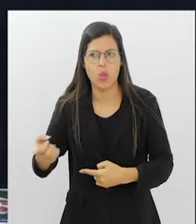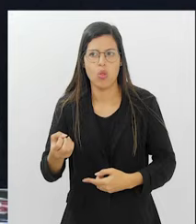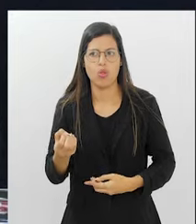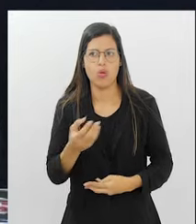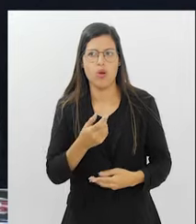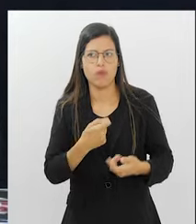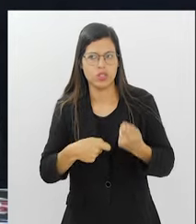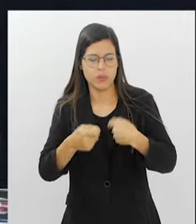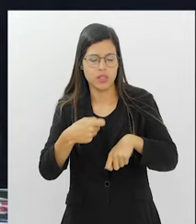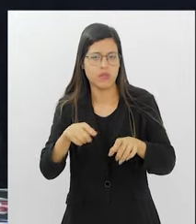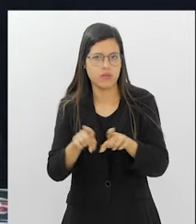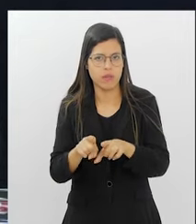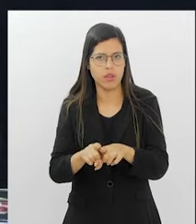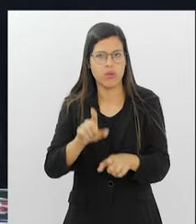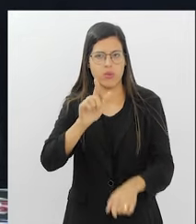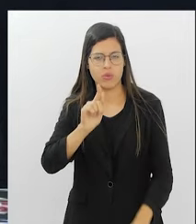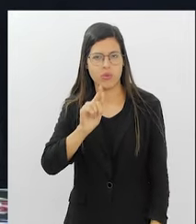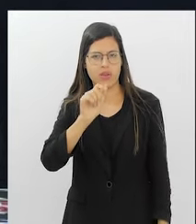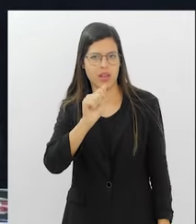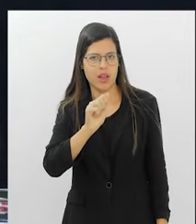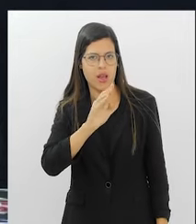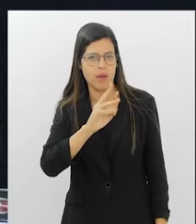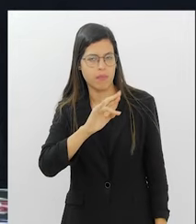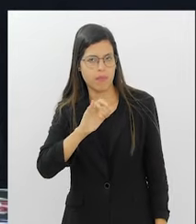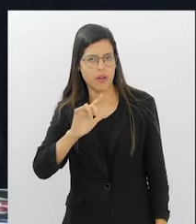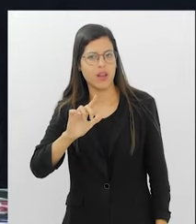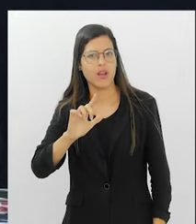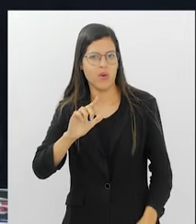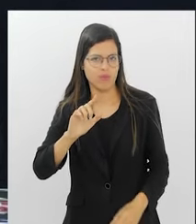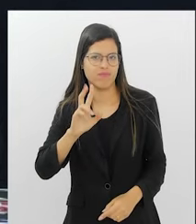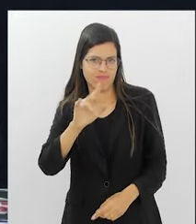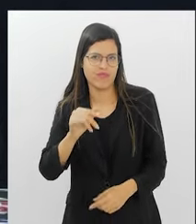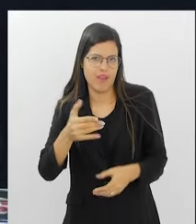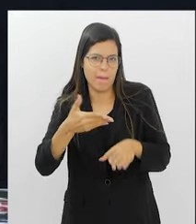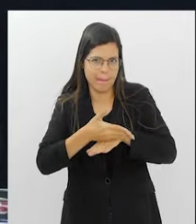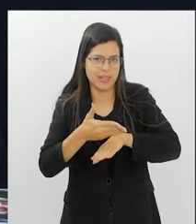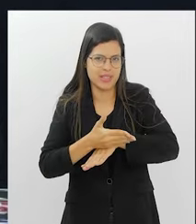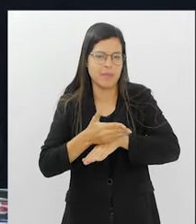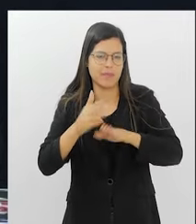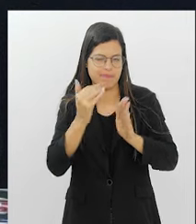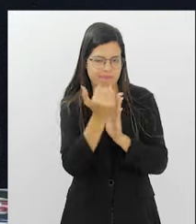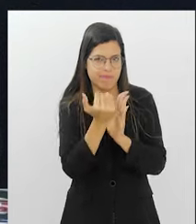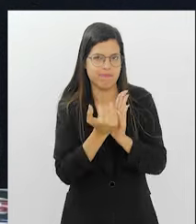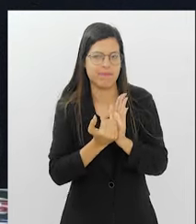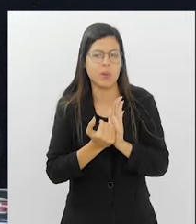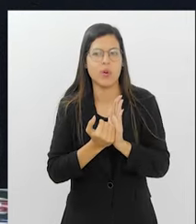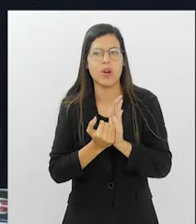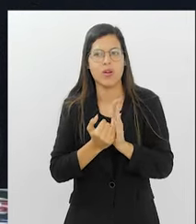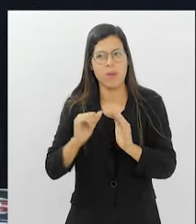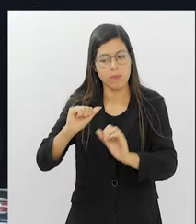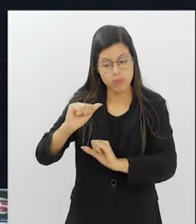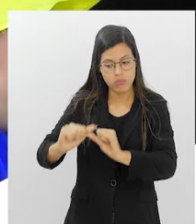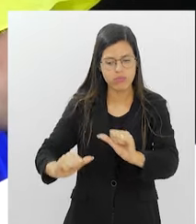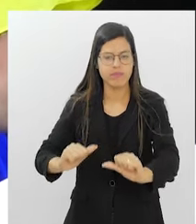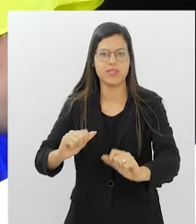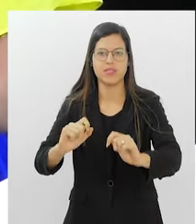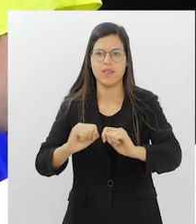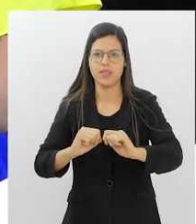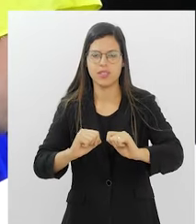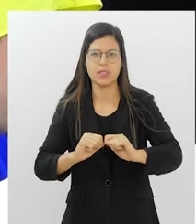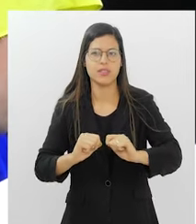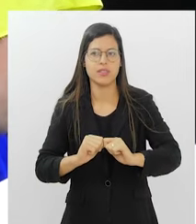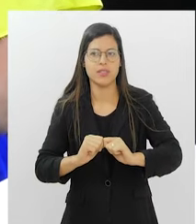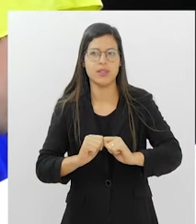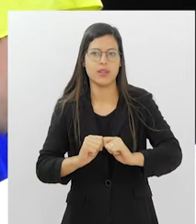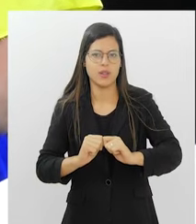sobre com a nova administração do Gabriel Davi que também vai estar aqui brevemente né para contar um pouco dessas grandes modificações que ele tá